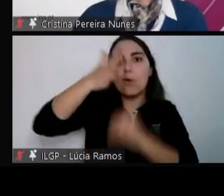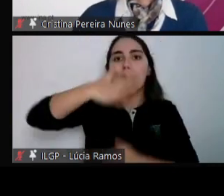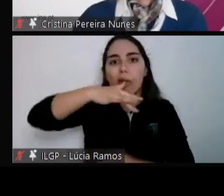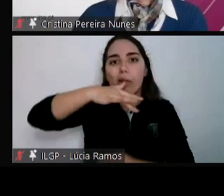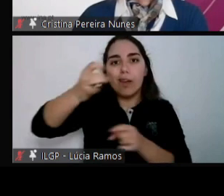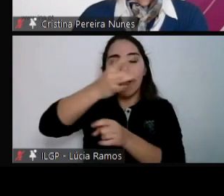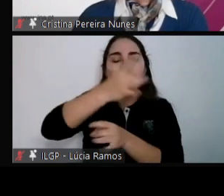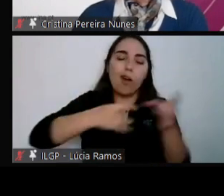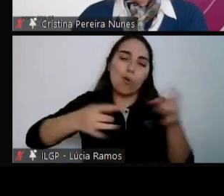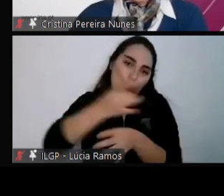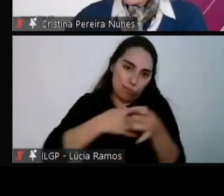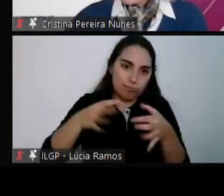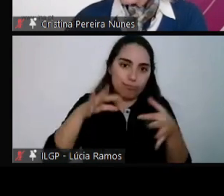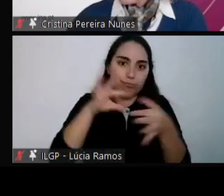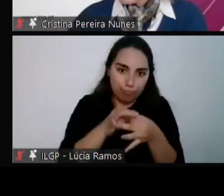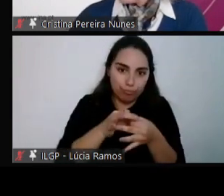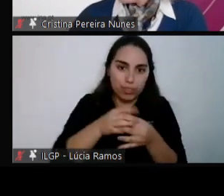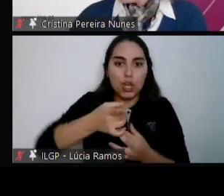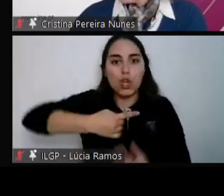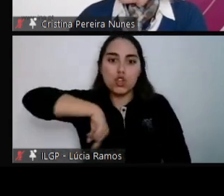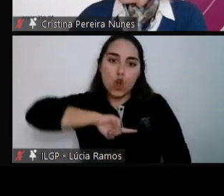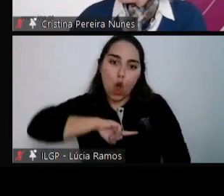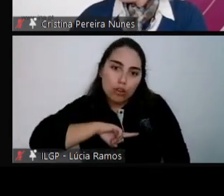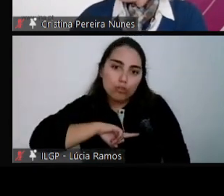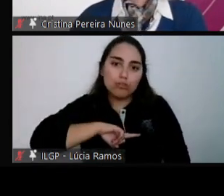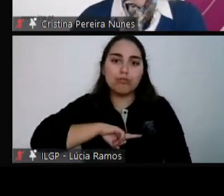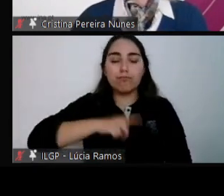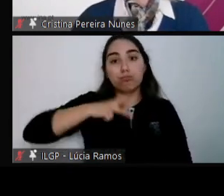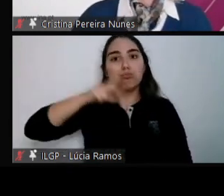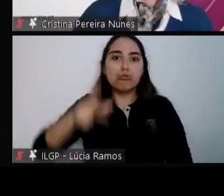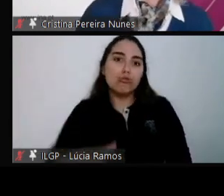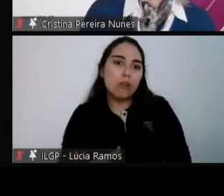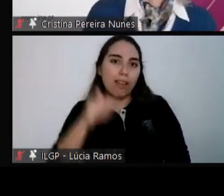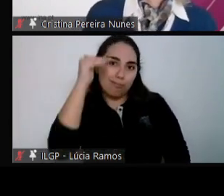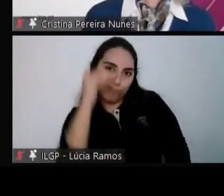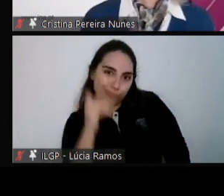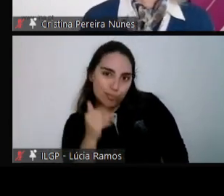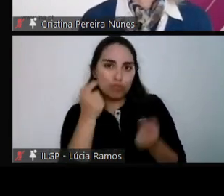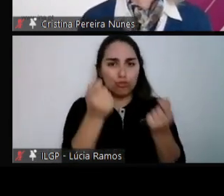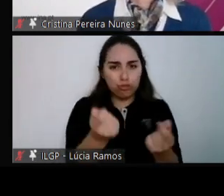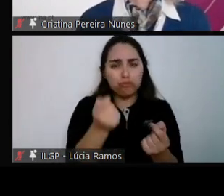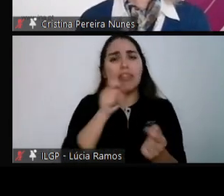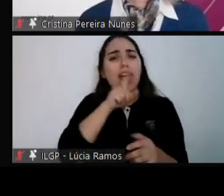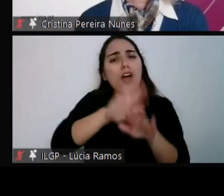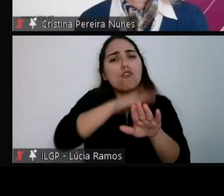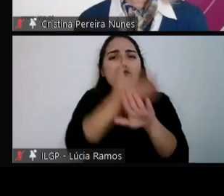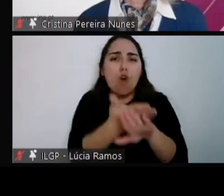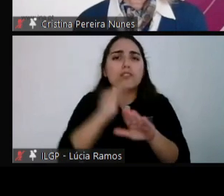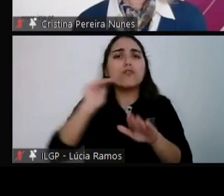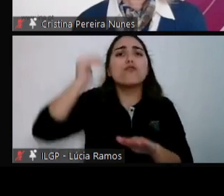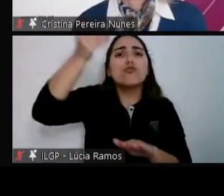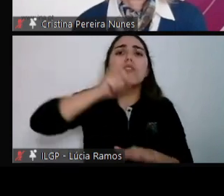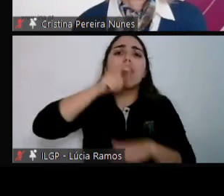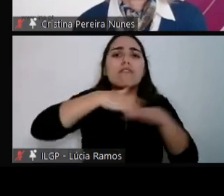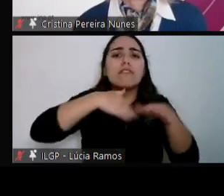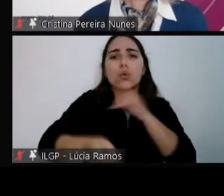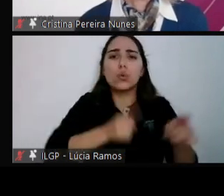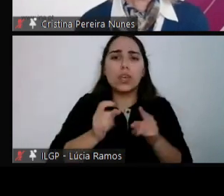não estamos muito bem classificados, o que também vai reforçar tudo aquilo que nós podemos vir a fazer no futuro. E o INA aqui tem um papel